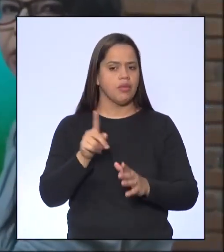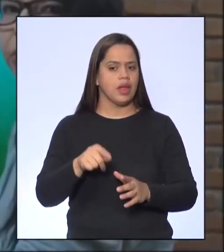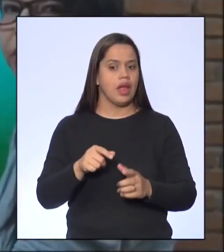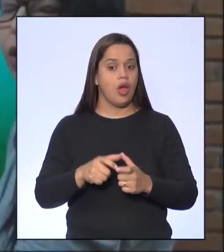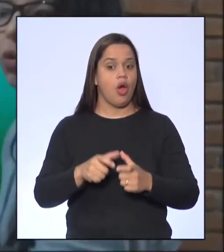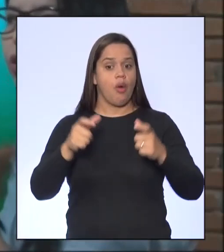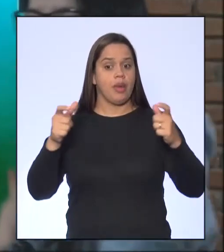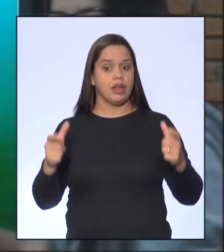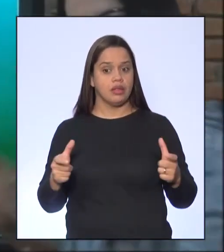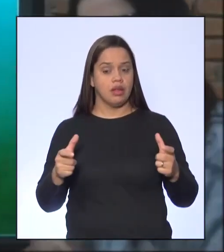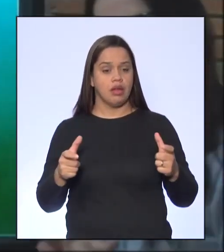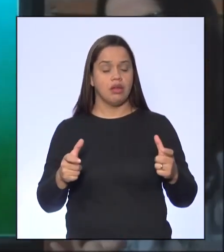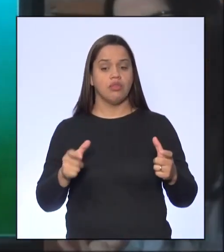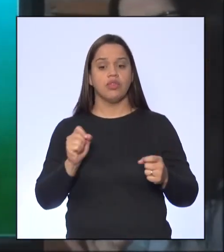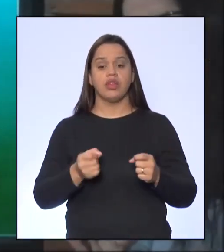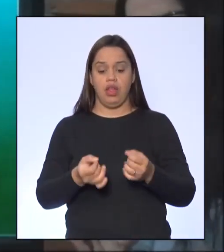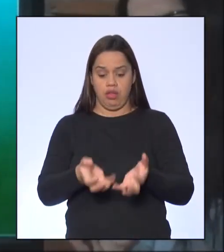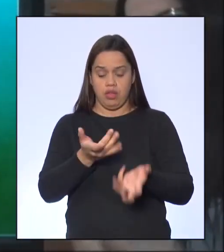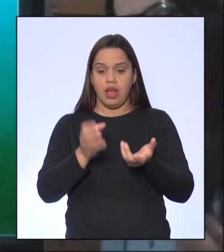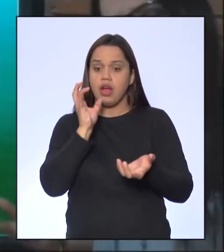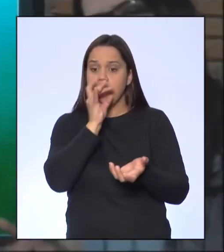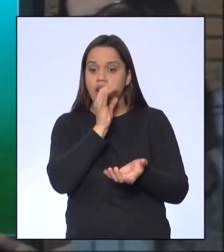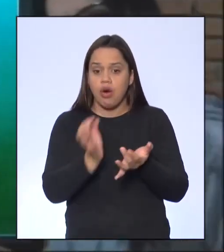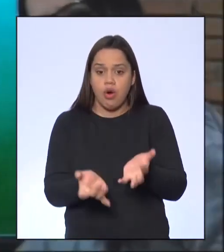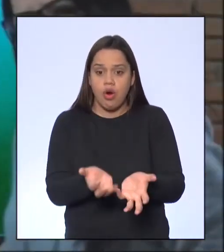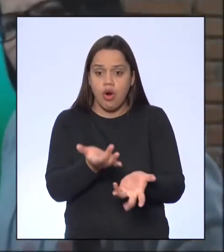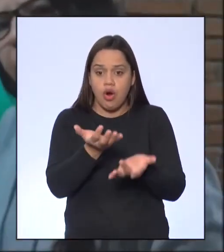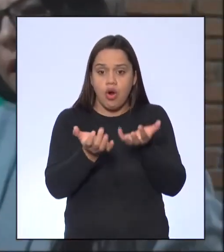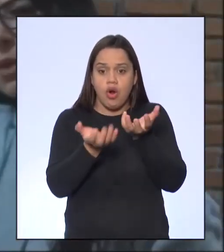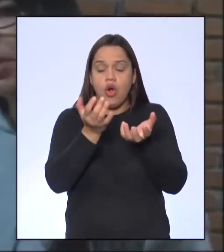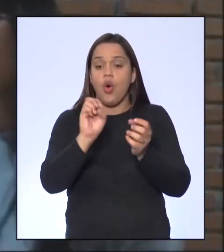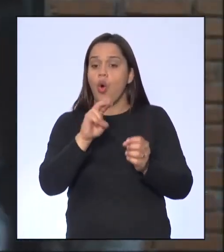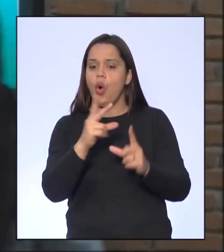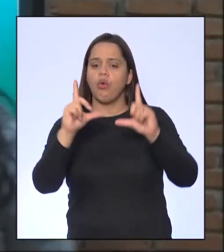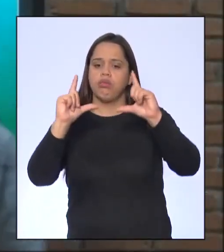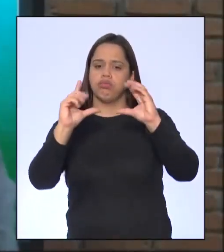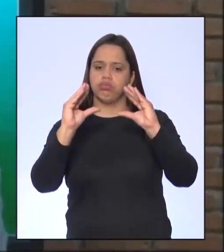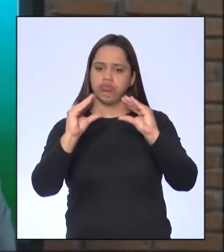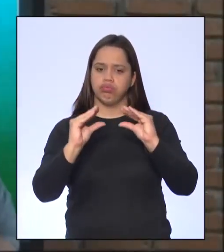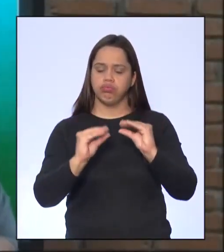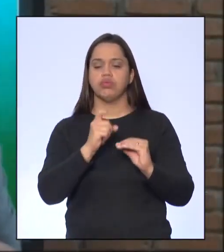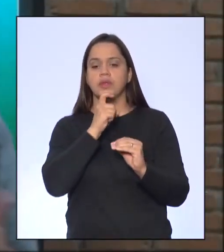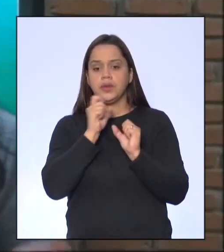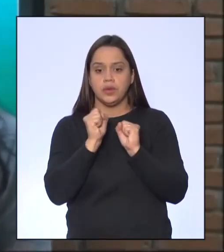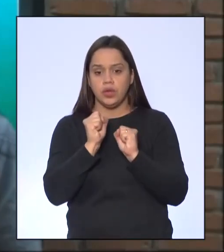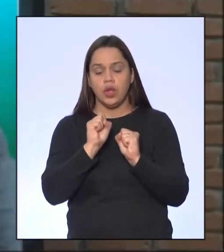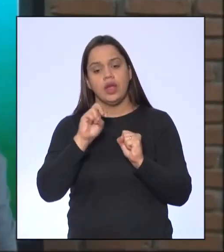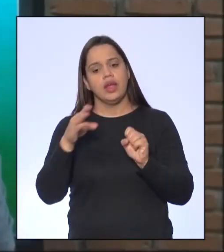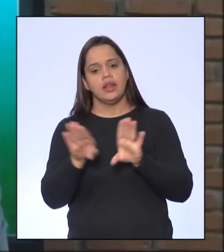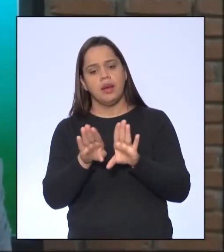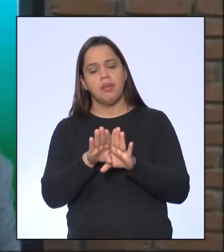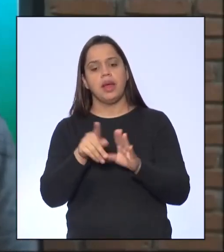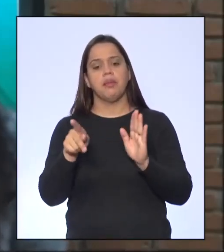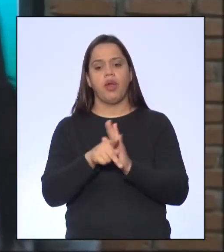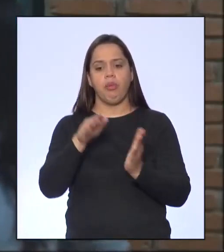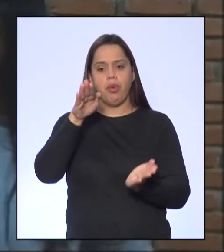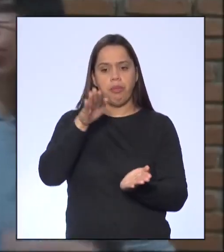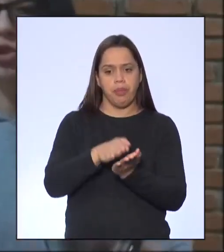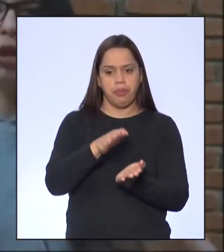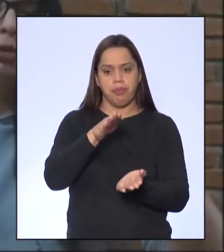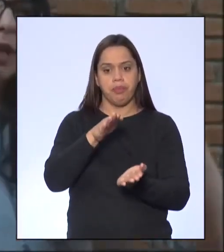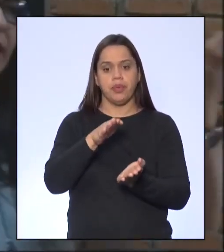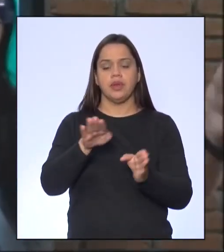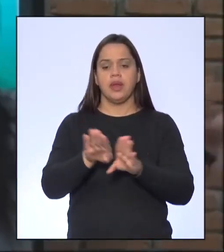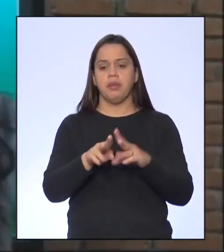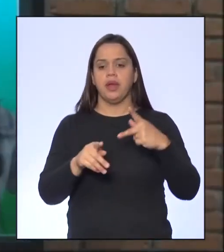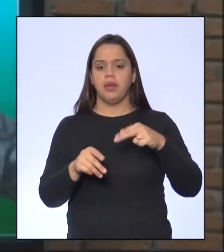aumentando a temperatura ou diminuindo a temperatura. Tem outro fator também que é a pressão, né? Os estados físicos se alterarem